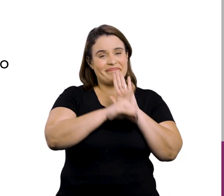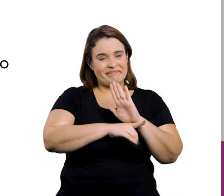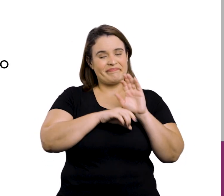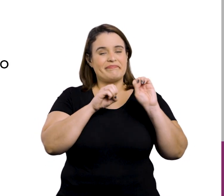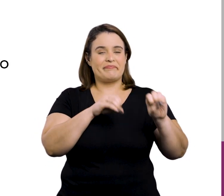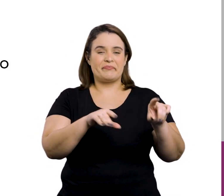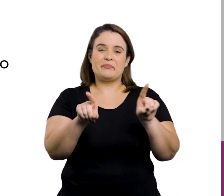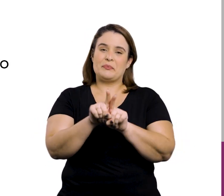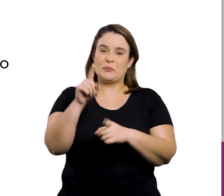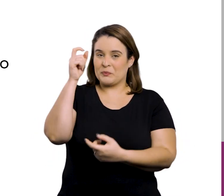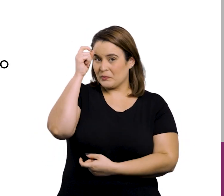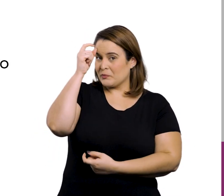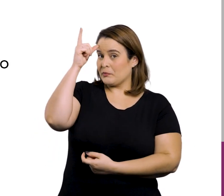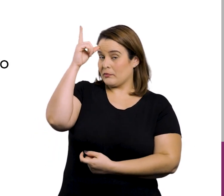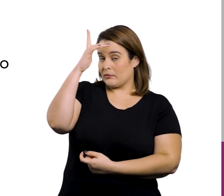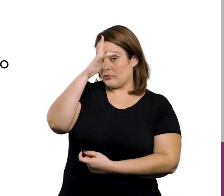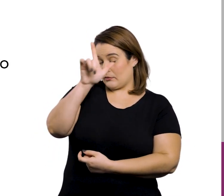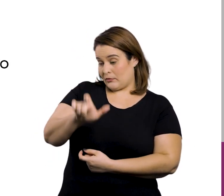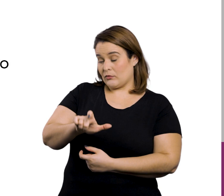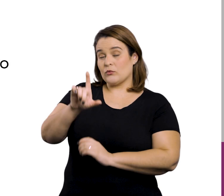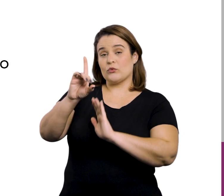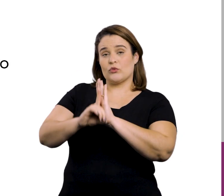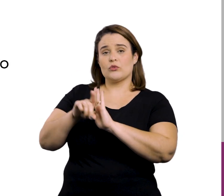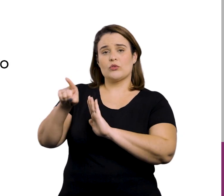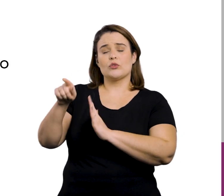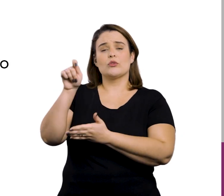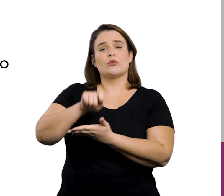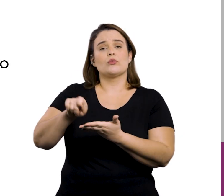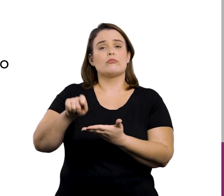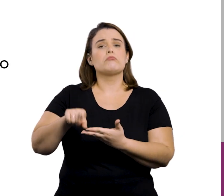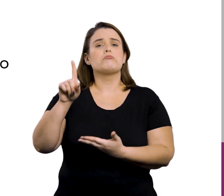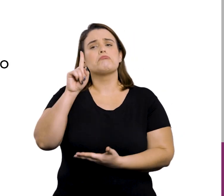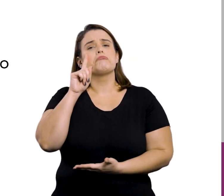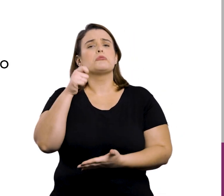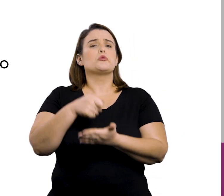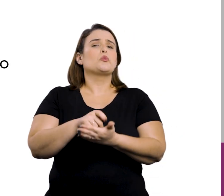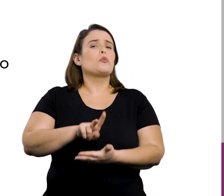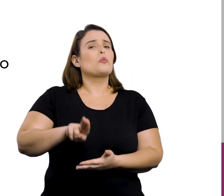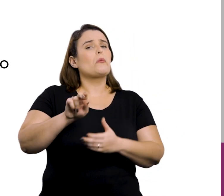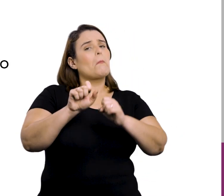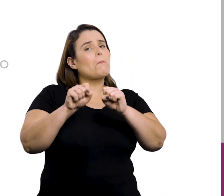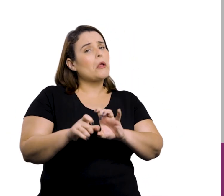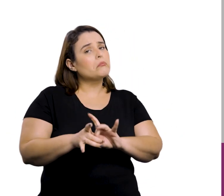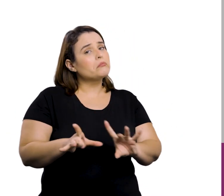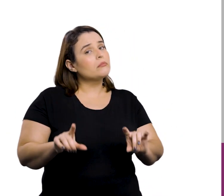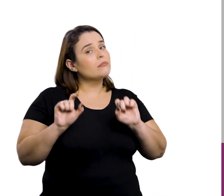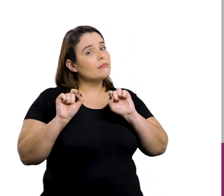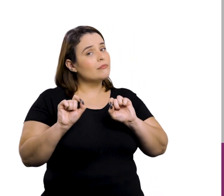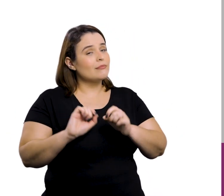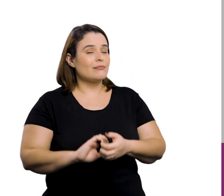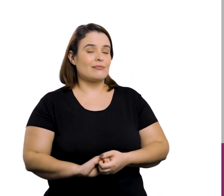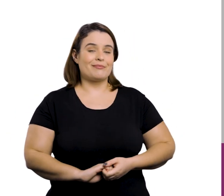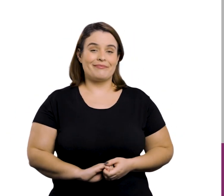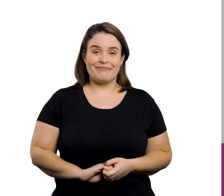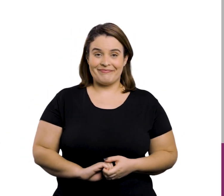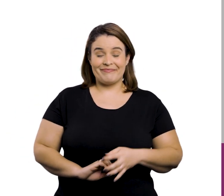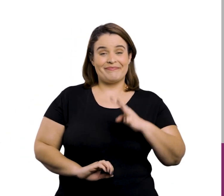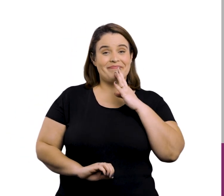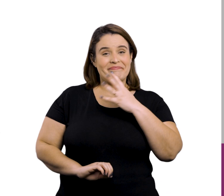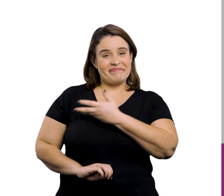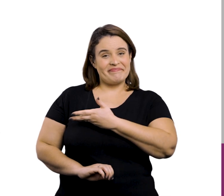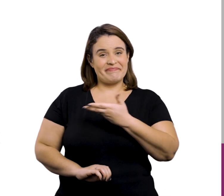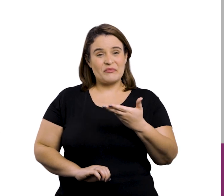cultura, e também pelo direito do autor em decidir que usos quer permitir para sua produção. São cada vez